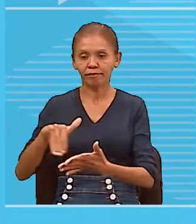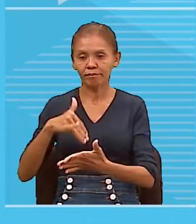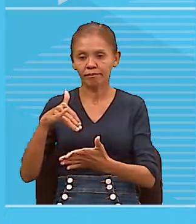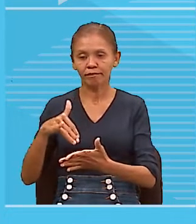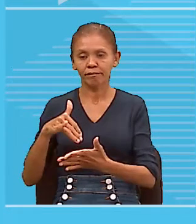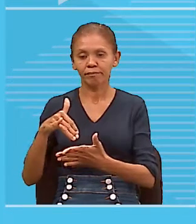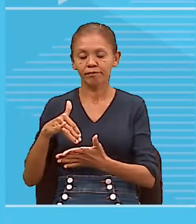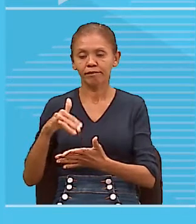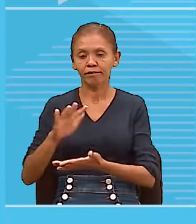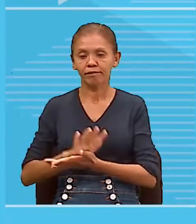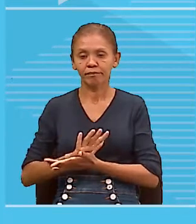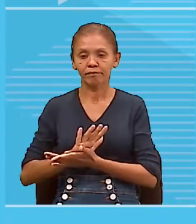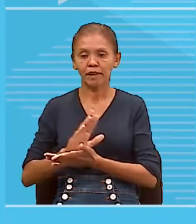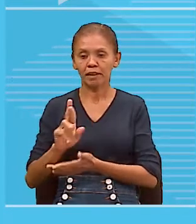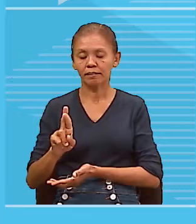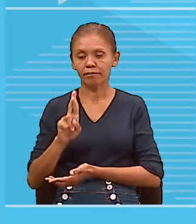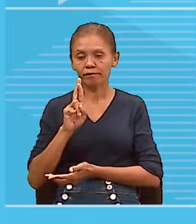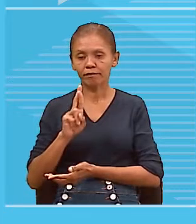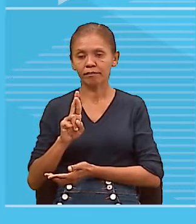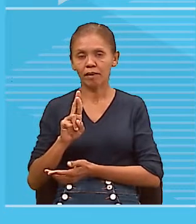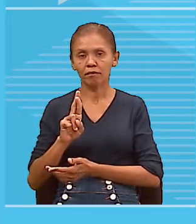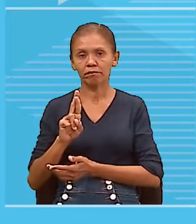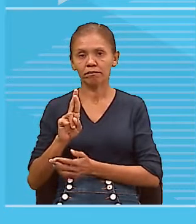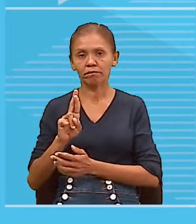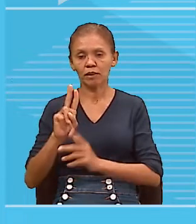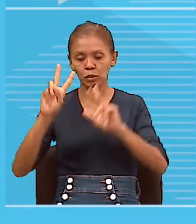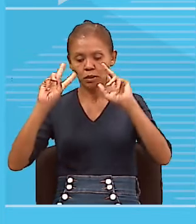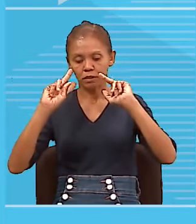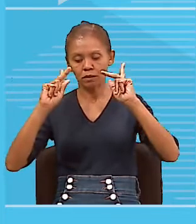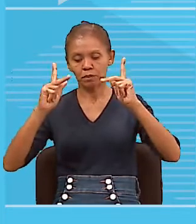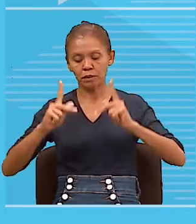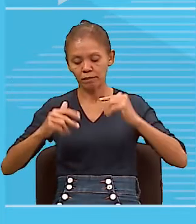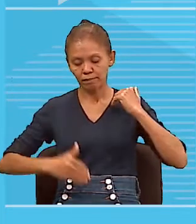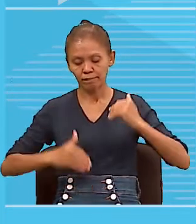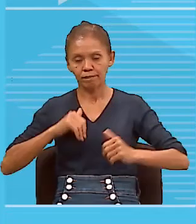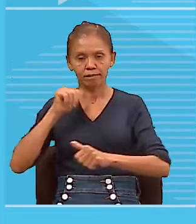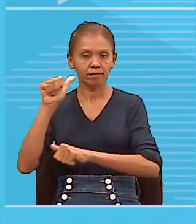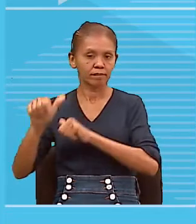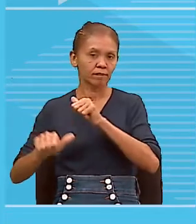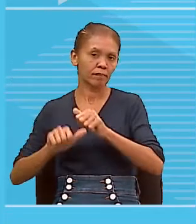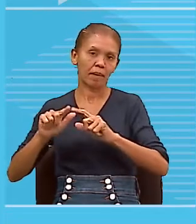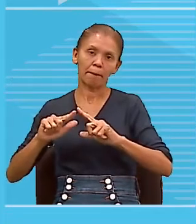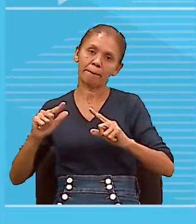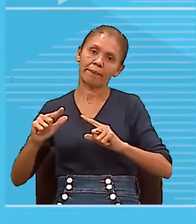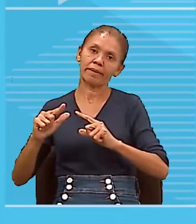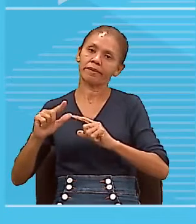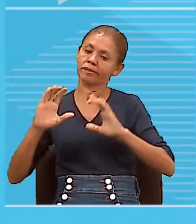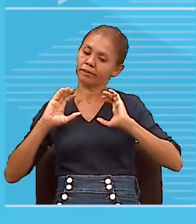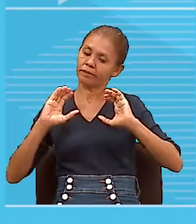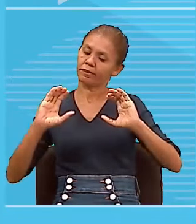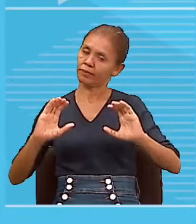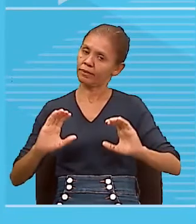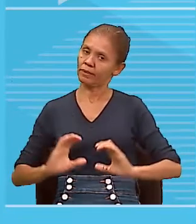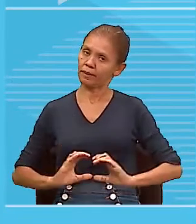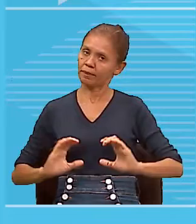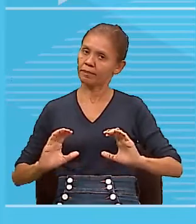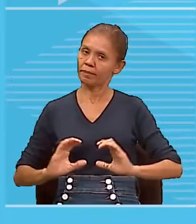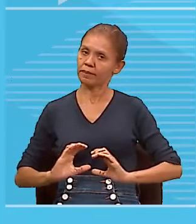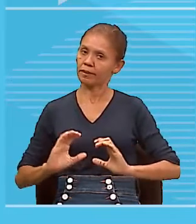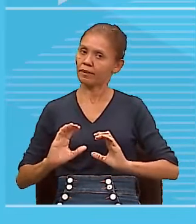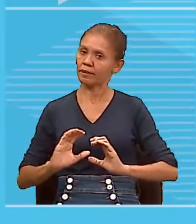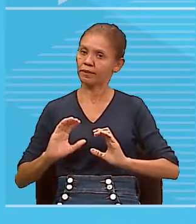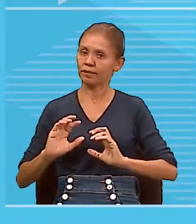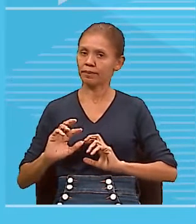homem evoluir fisicamente as atitudes humanas ainda continuam distantes do ideal Olha que interessante